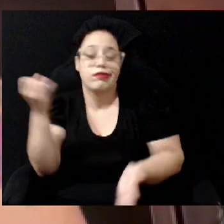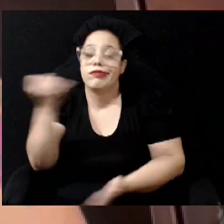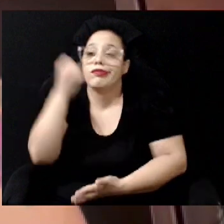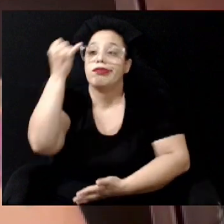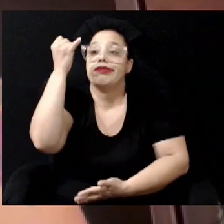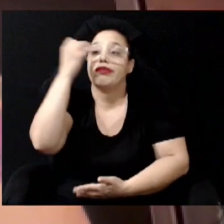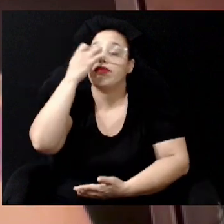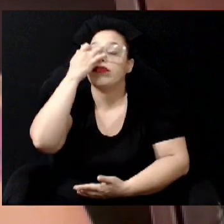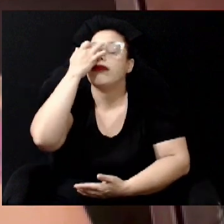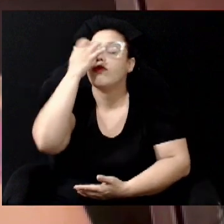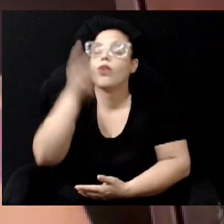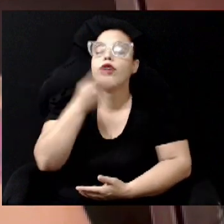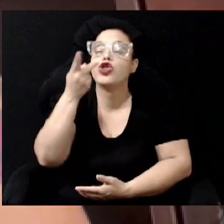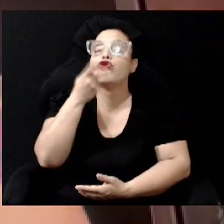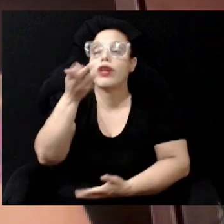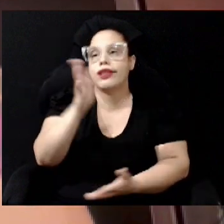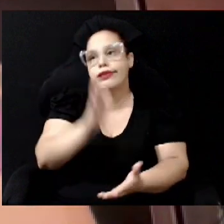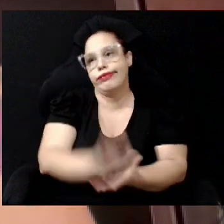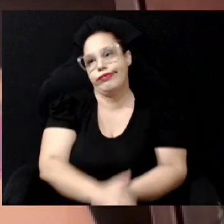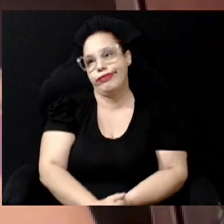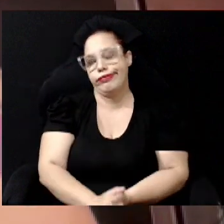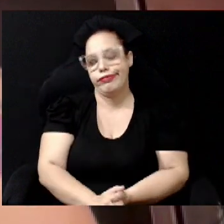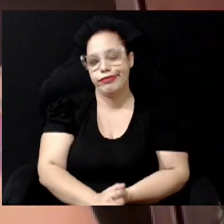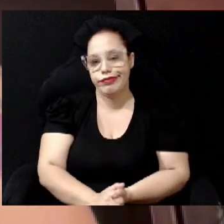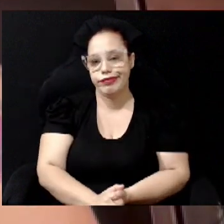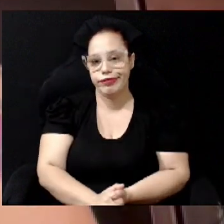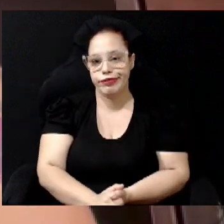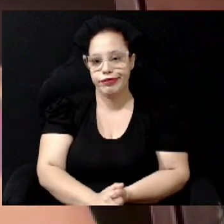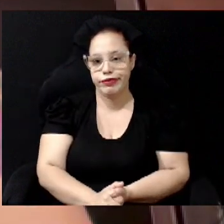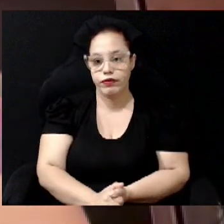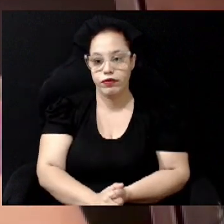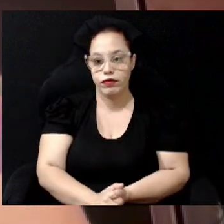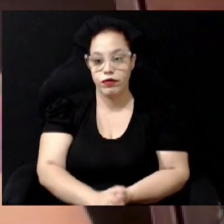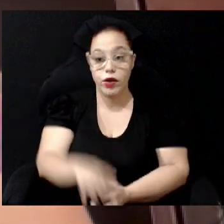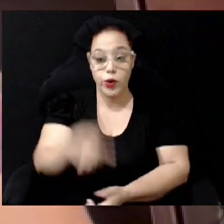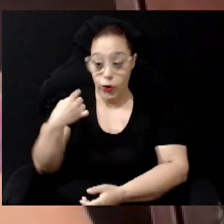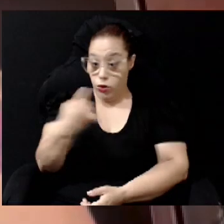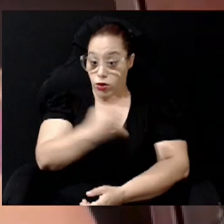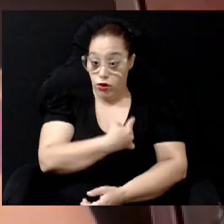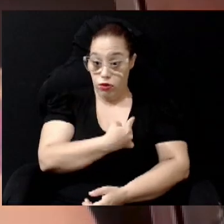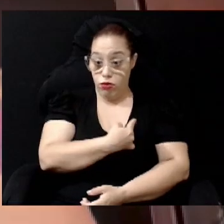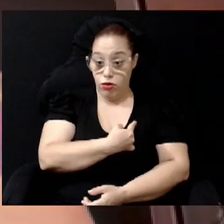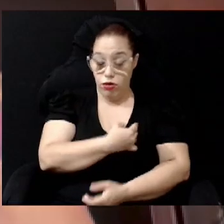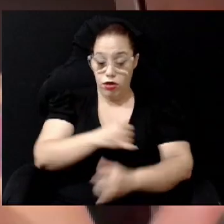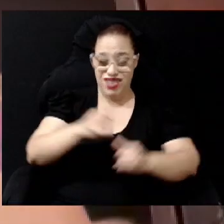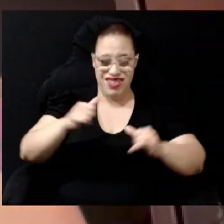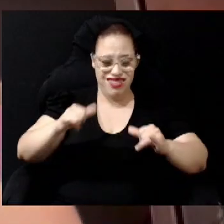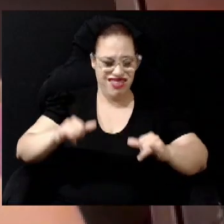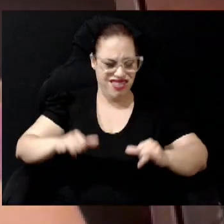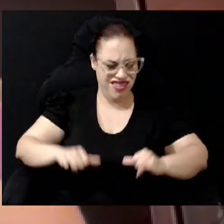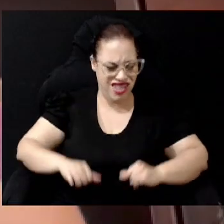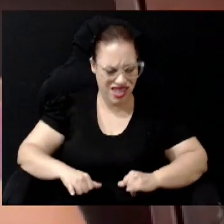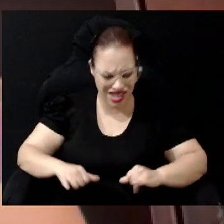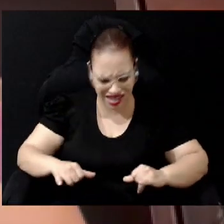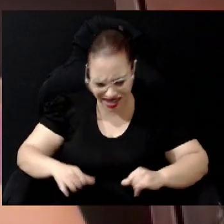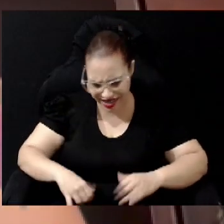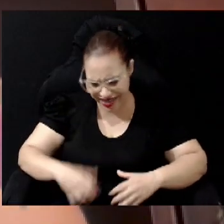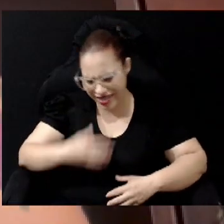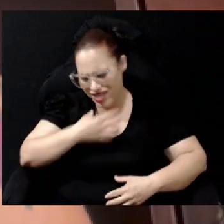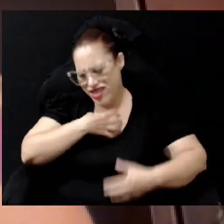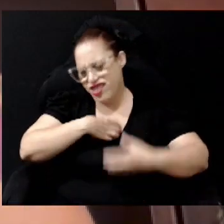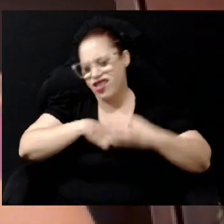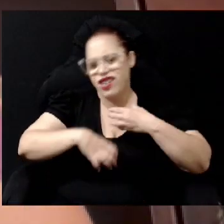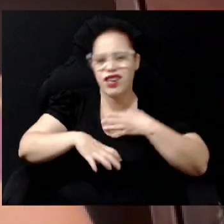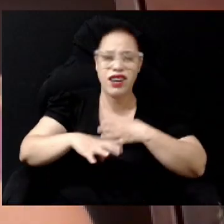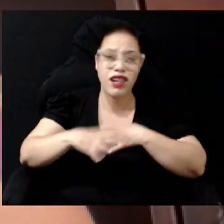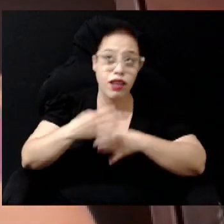sobre isso, né? Que todos nós estamos sofrendo essa ansiedade em maior ou menor grau,